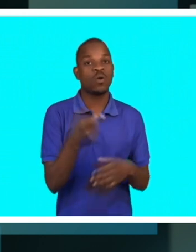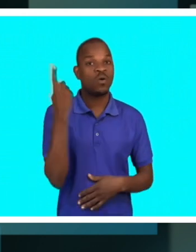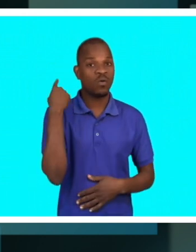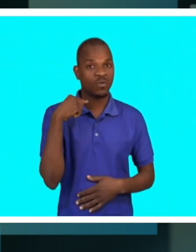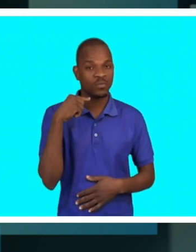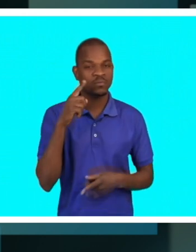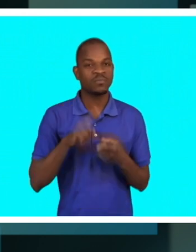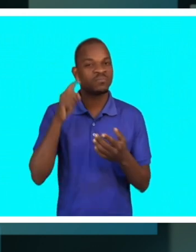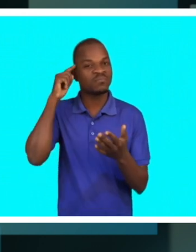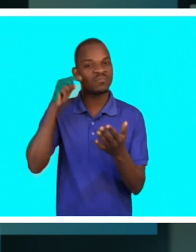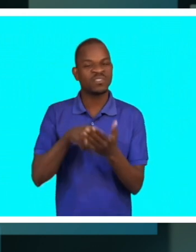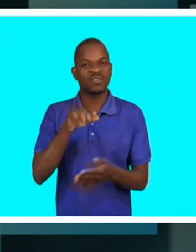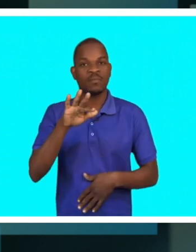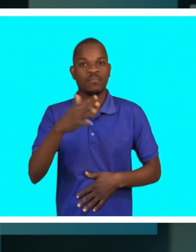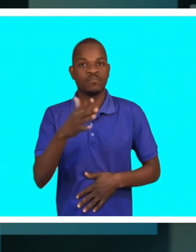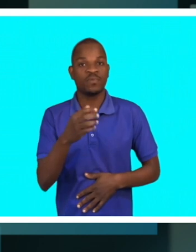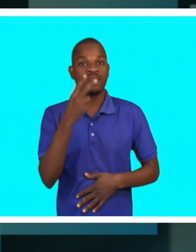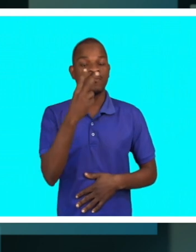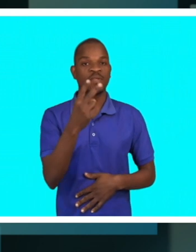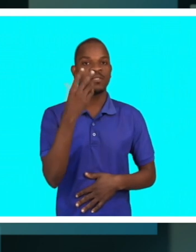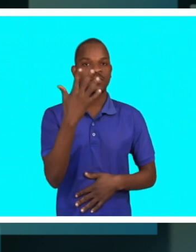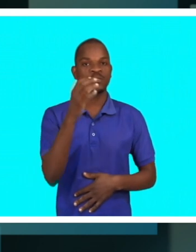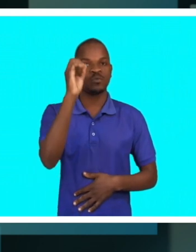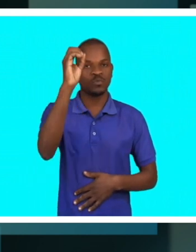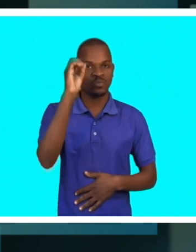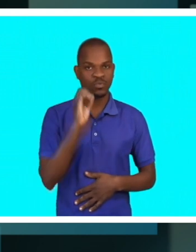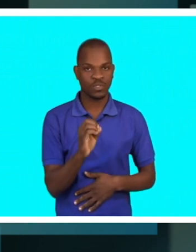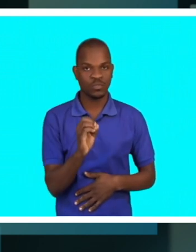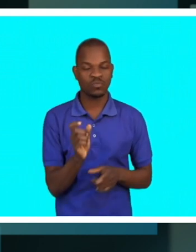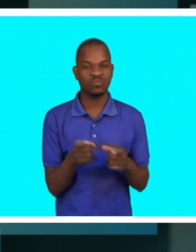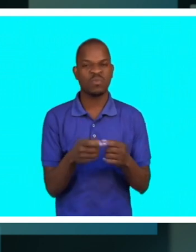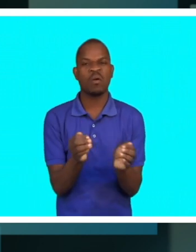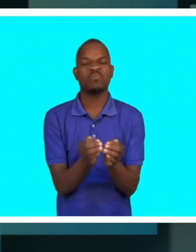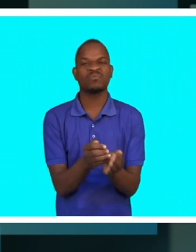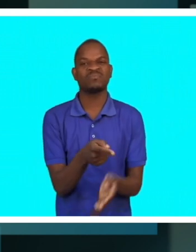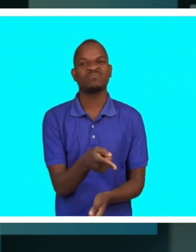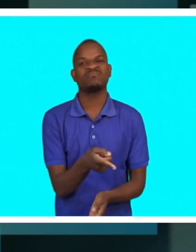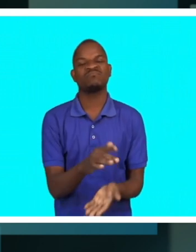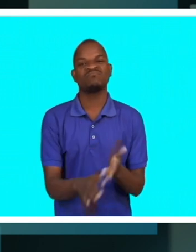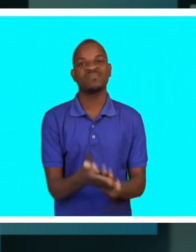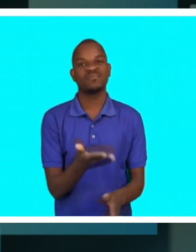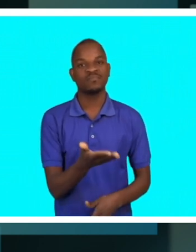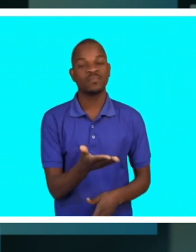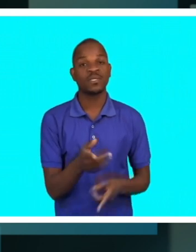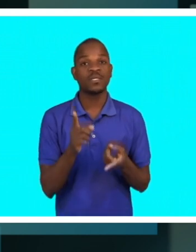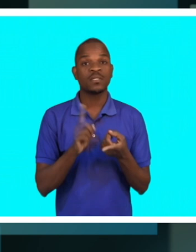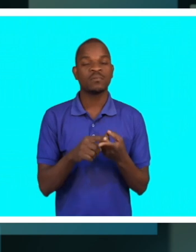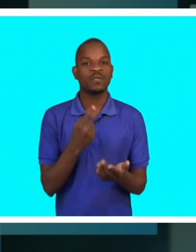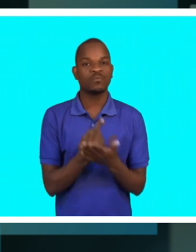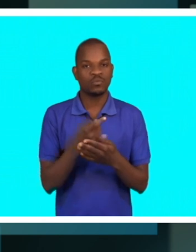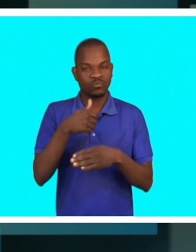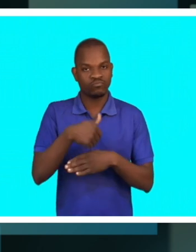licenciar ontem. Sinal de que isso corresponde a quase 25% dos clubes. Então isso é muito pouco, é nada, posso assim dizer.